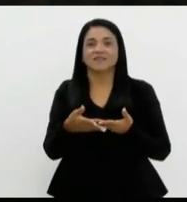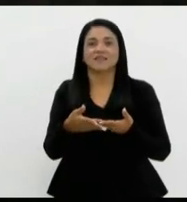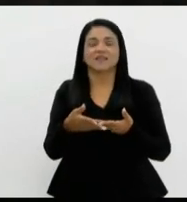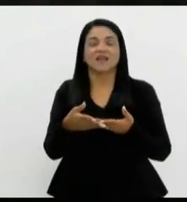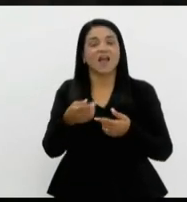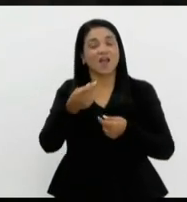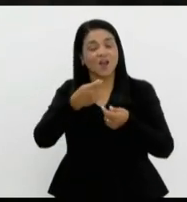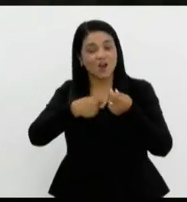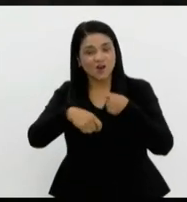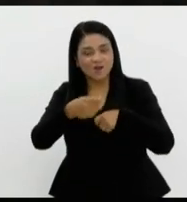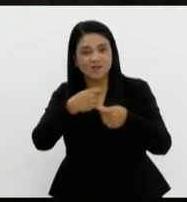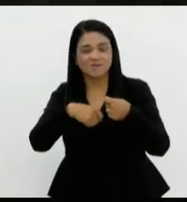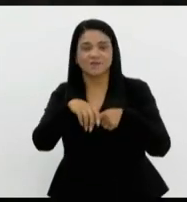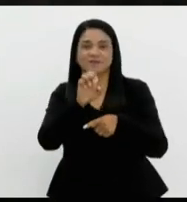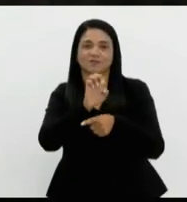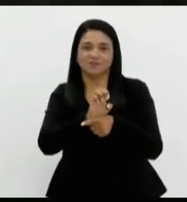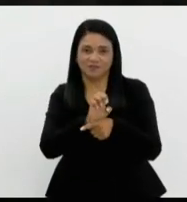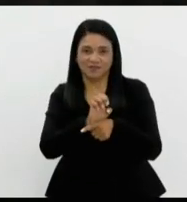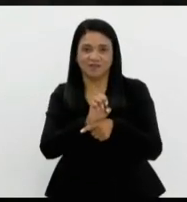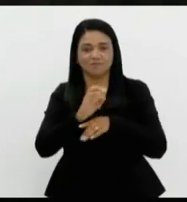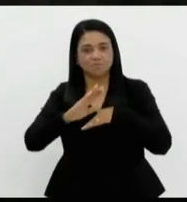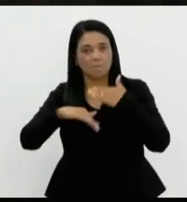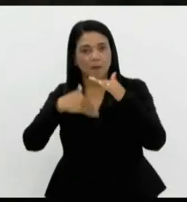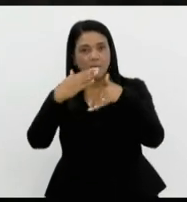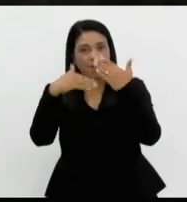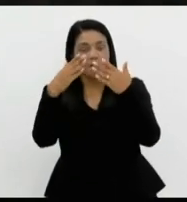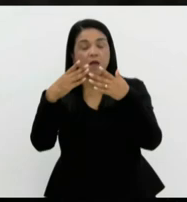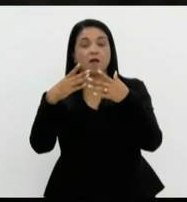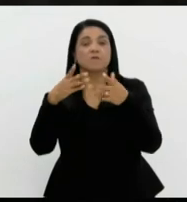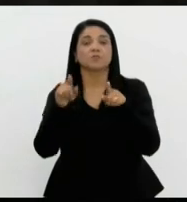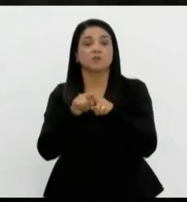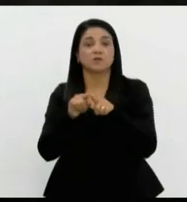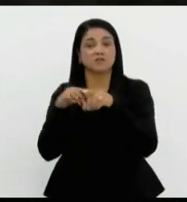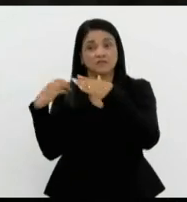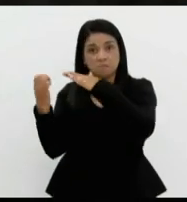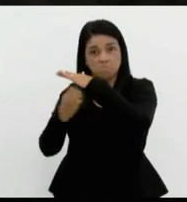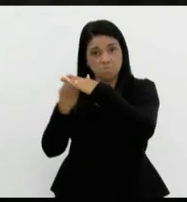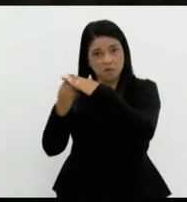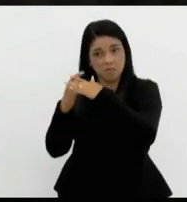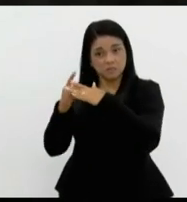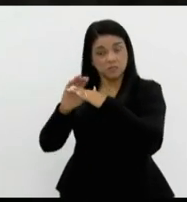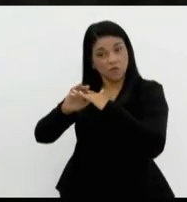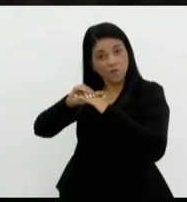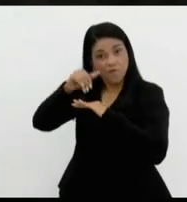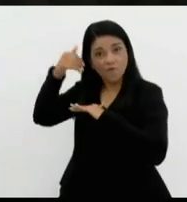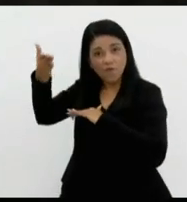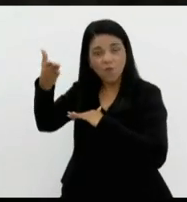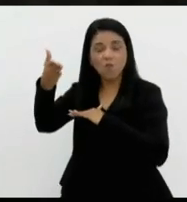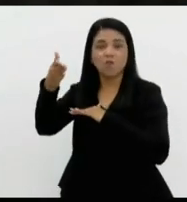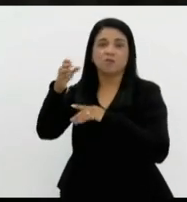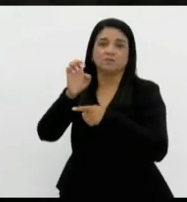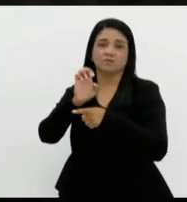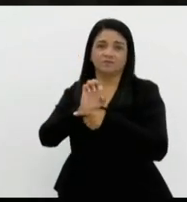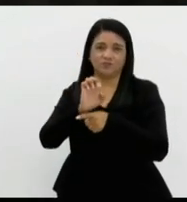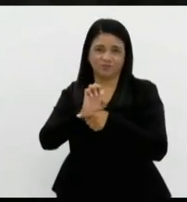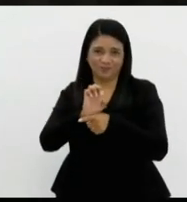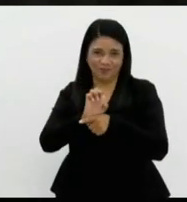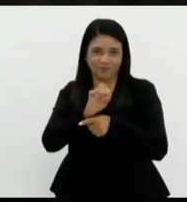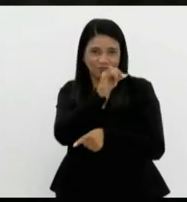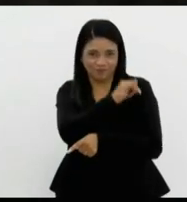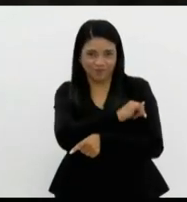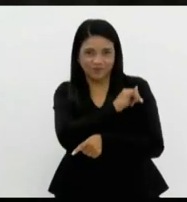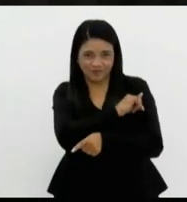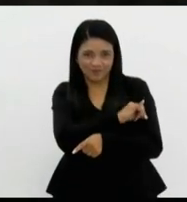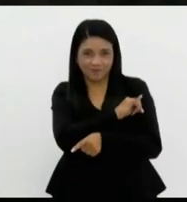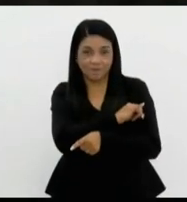economia do nosso estado, porque os grandes fornecedores normalmente estão fora do estado do Rio de Janeiro, e é importante que a